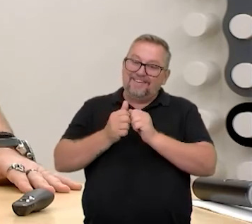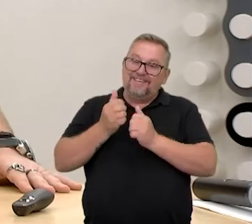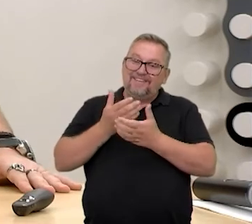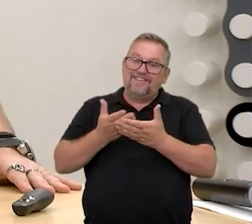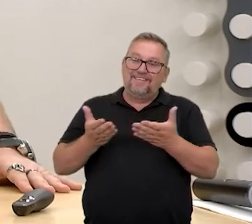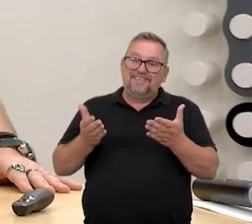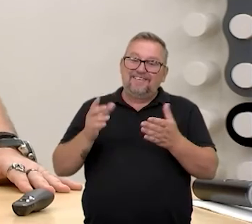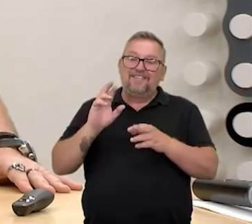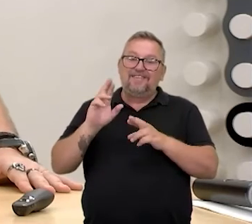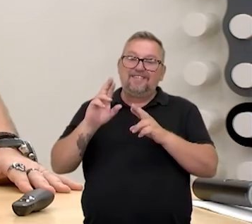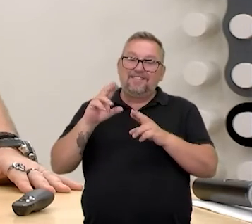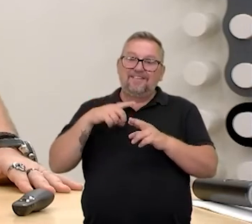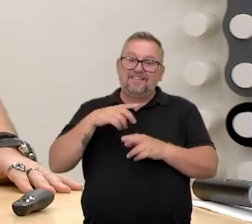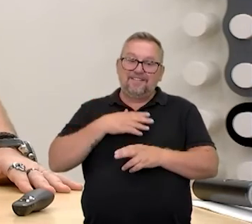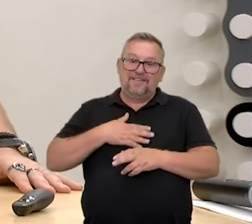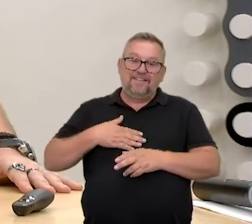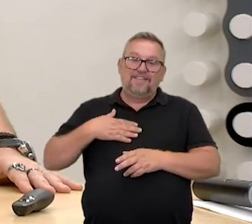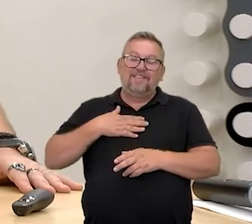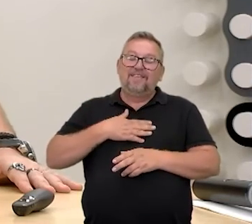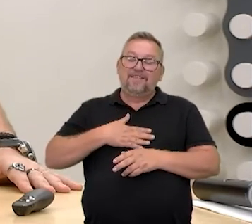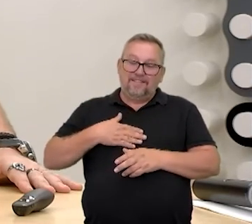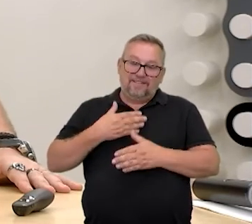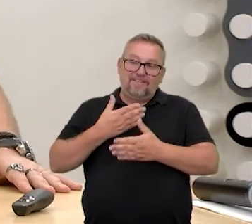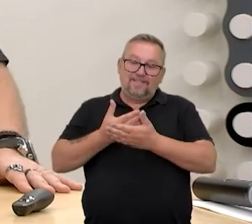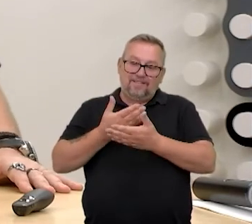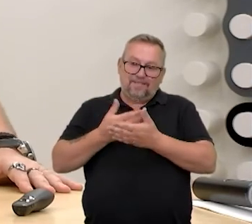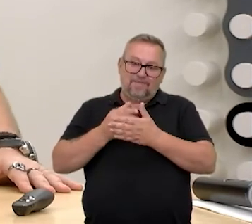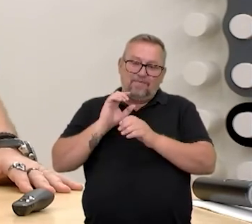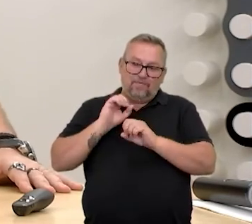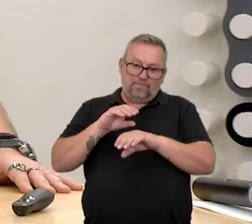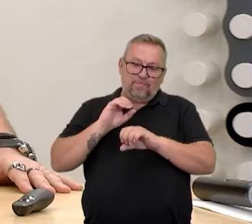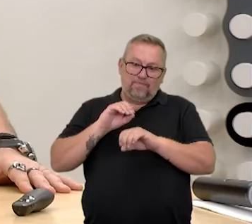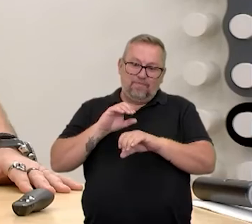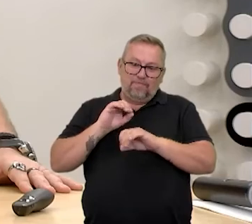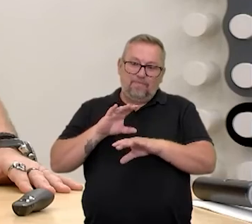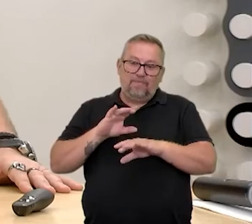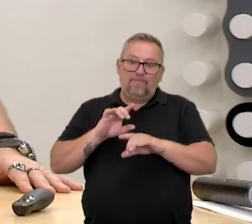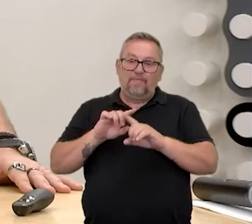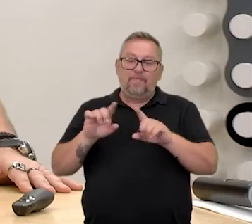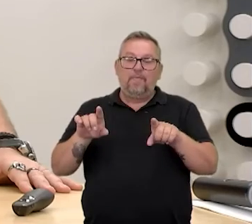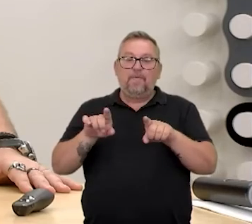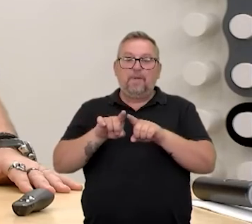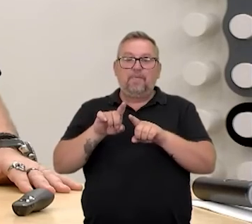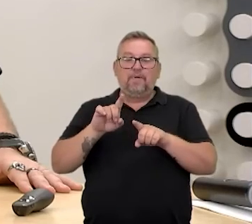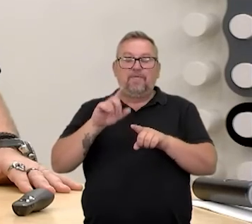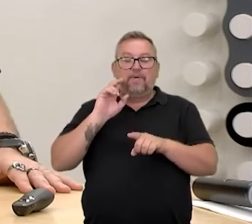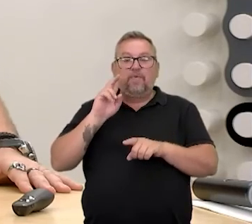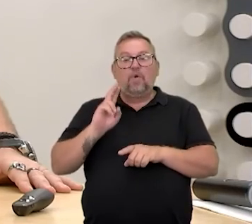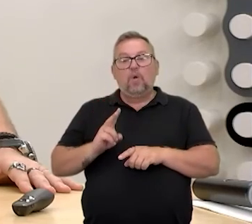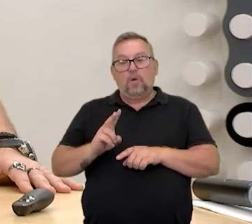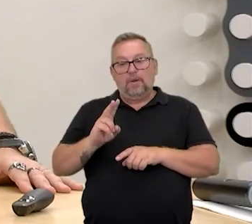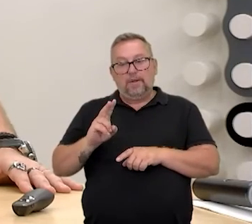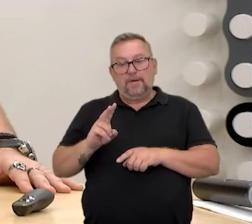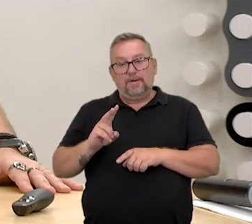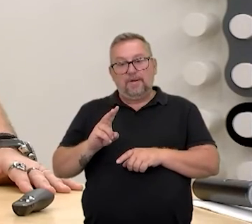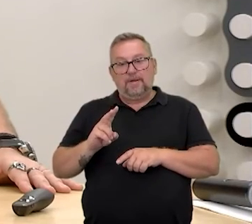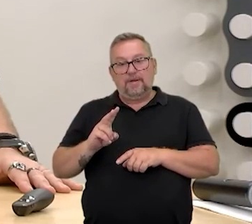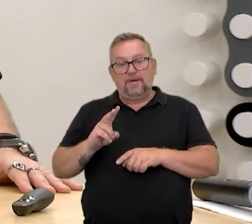vocês. Espero que tenham gostado aí da sistematização, né? E aí nós vamos dar continuidade aí